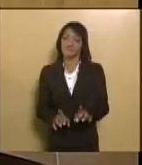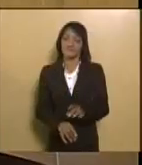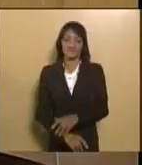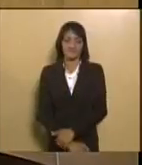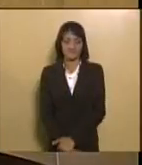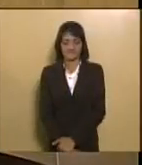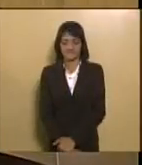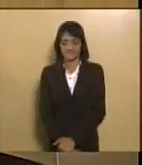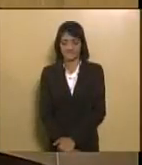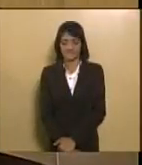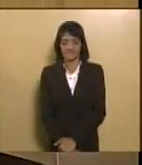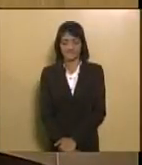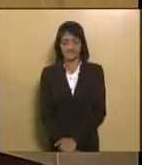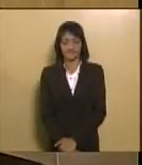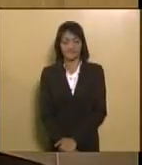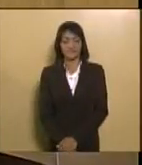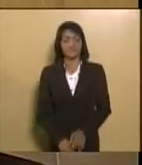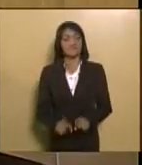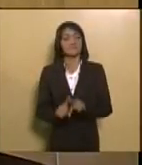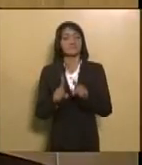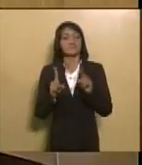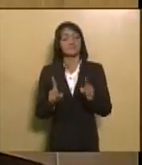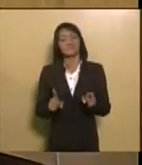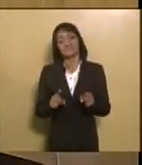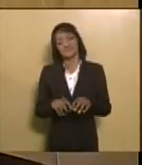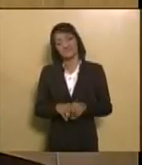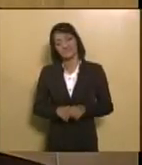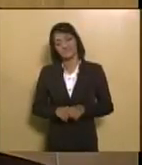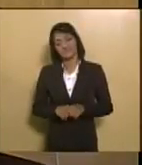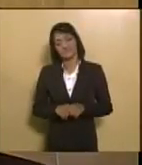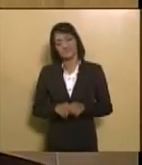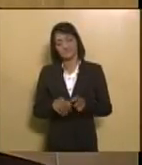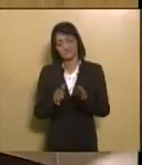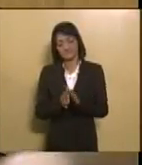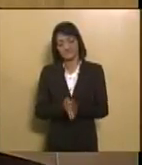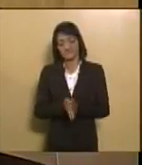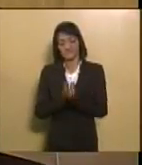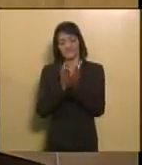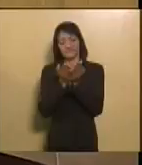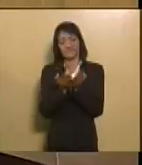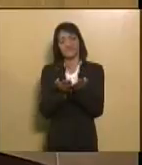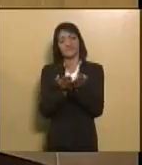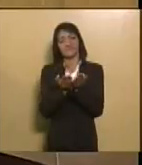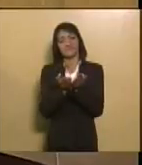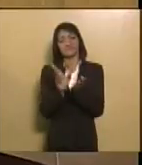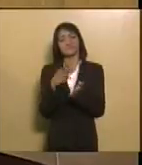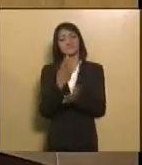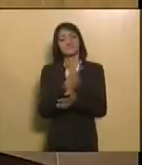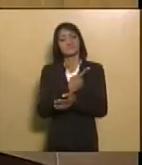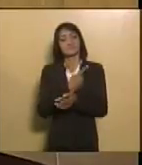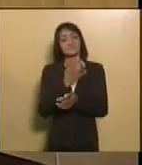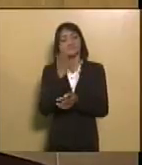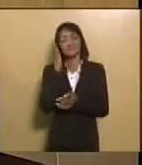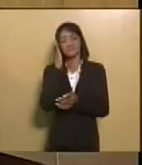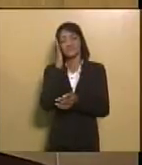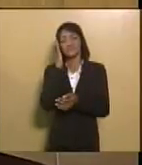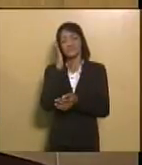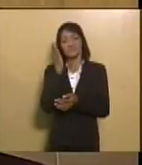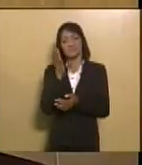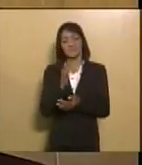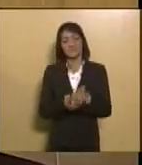Mas eu quero abrir com uma meditação bíblica, uma reflexão